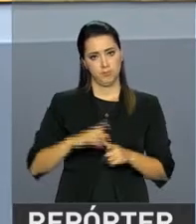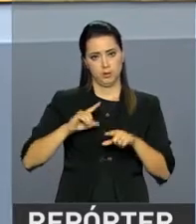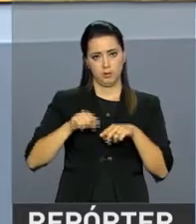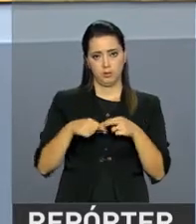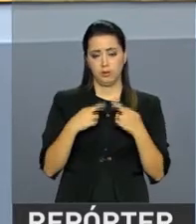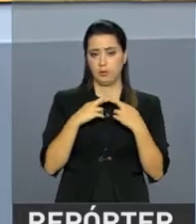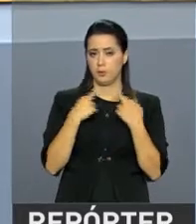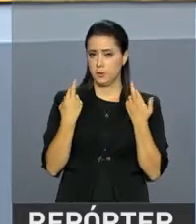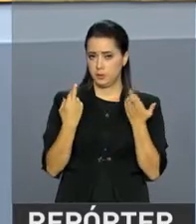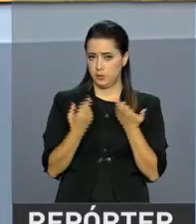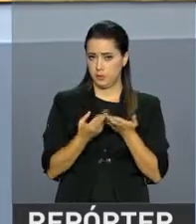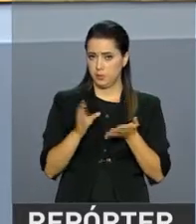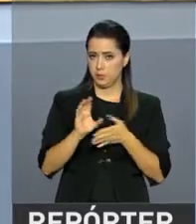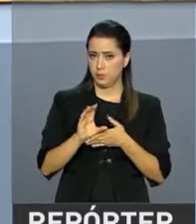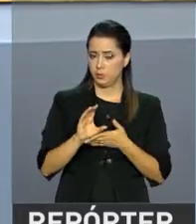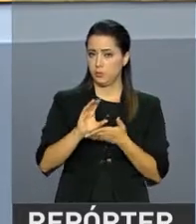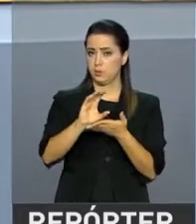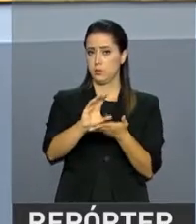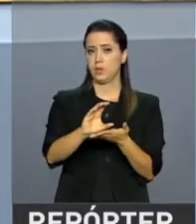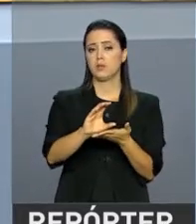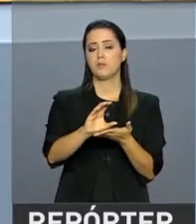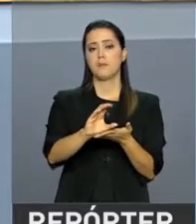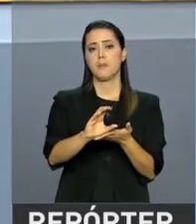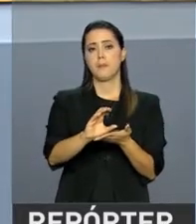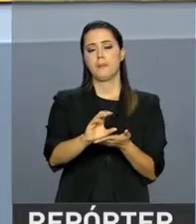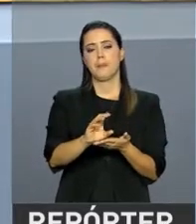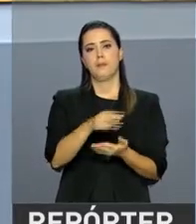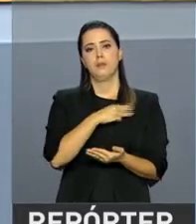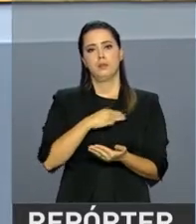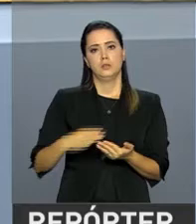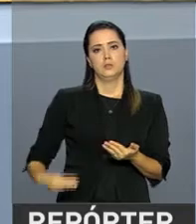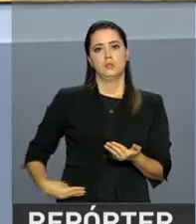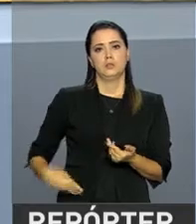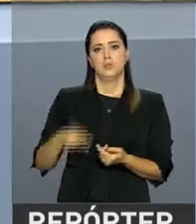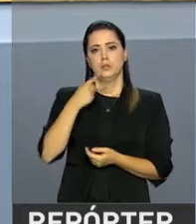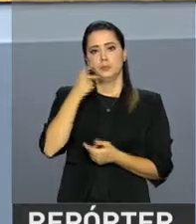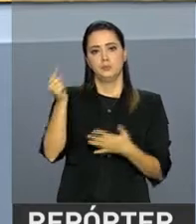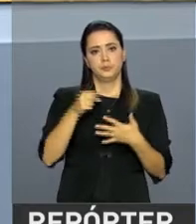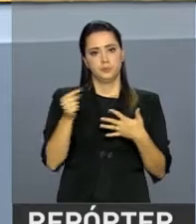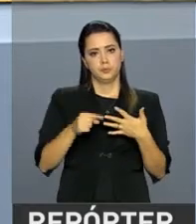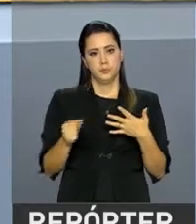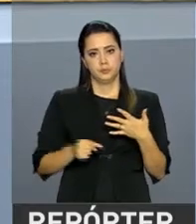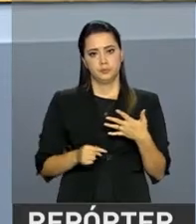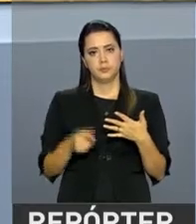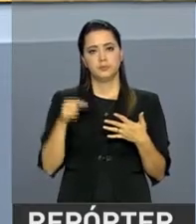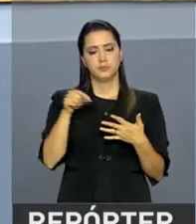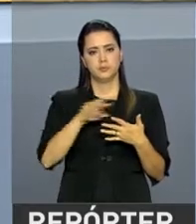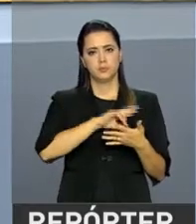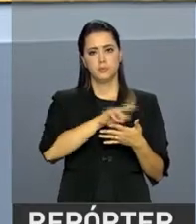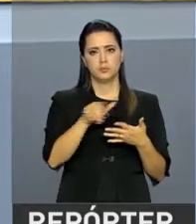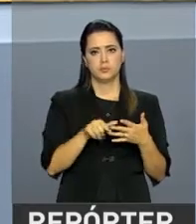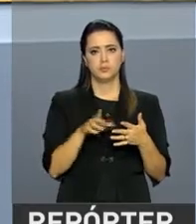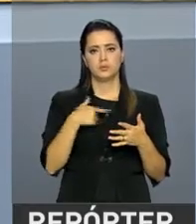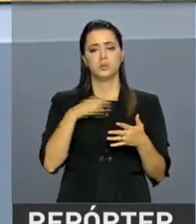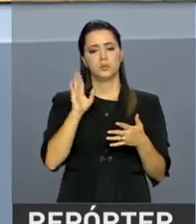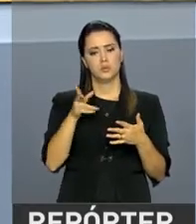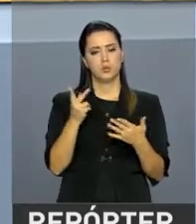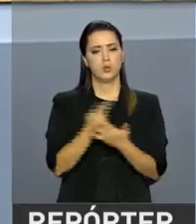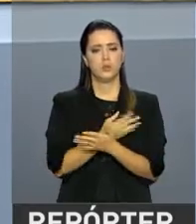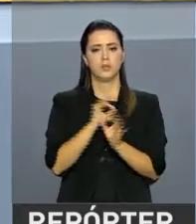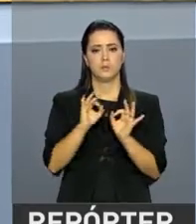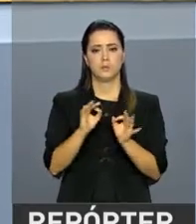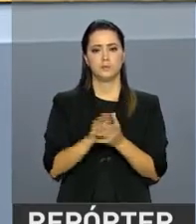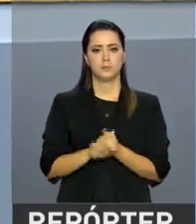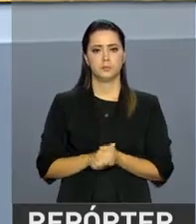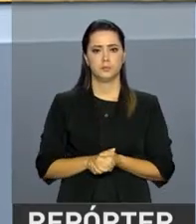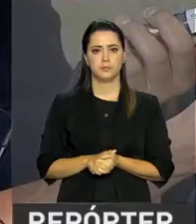a reunião do Conselho, o ministro Eliseu Padilha citou sugestões feitas pela sociedade civil em diversas áreas e que já são